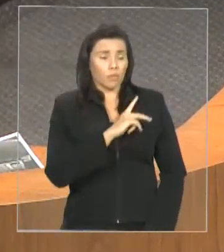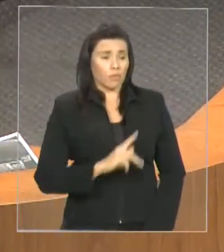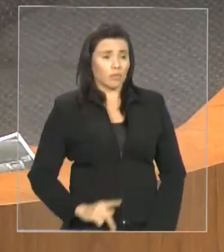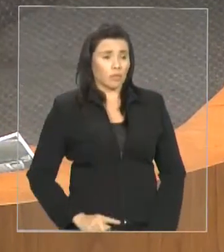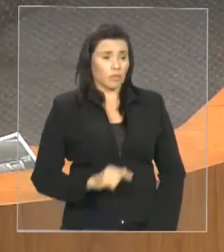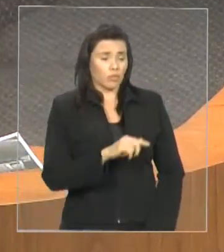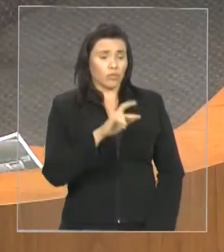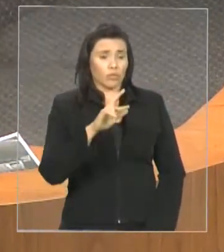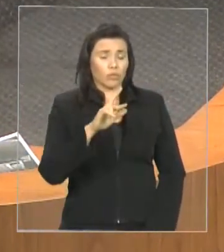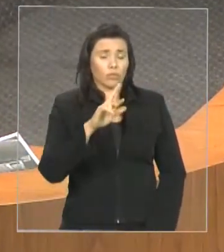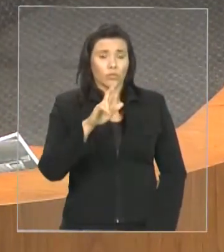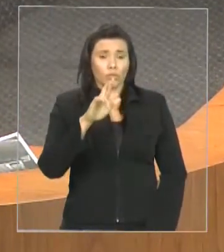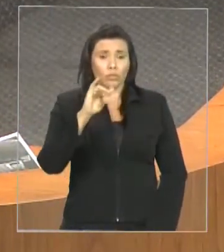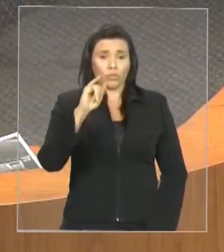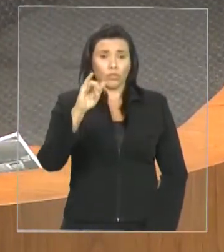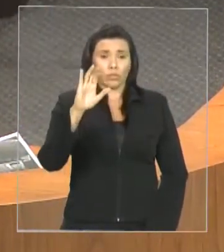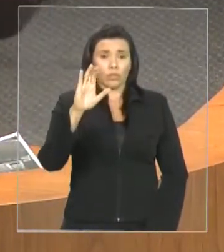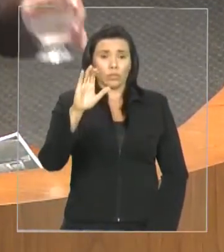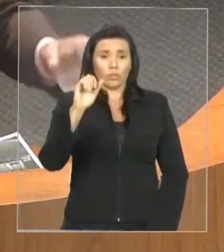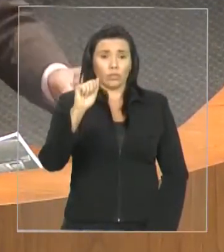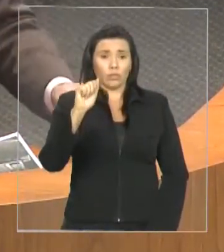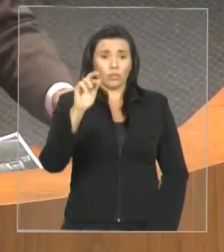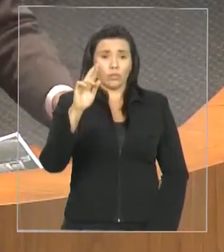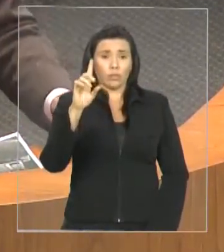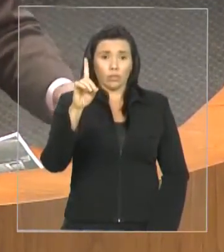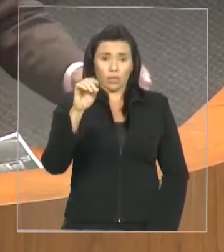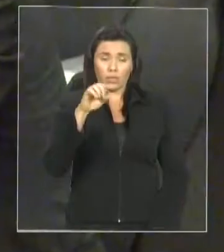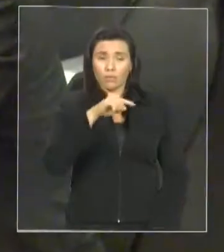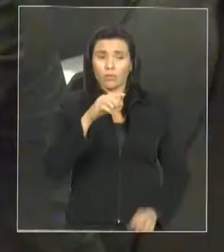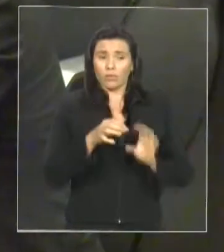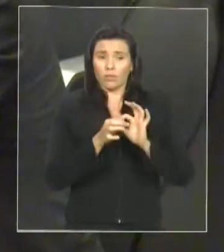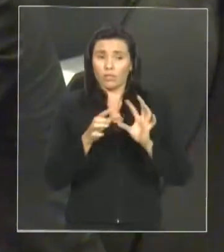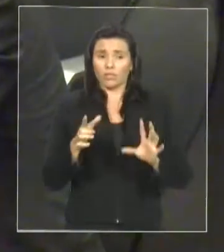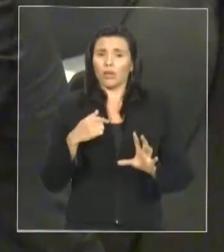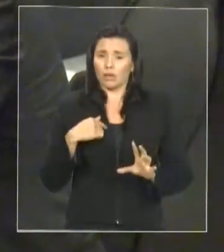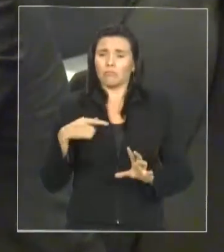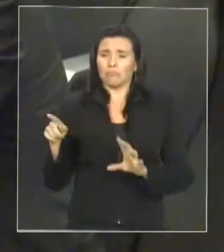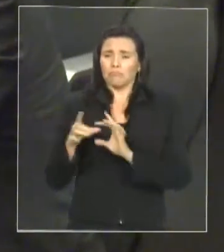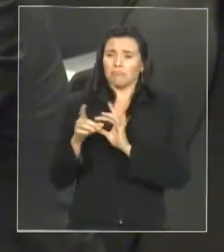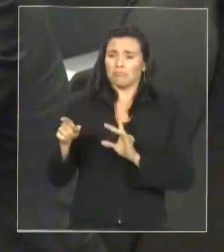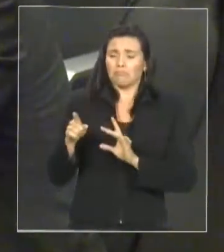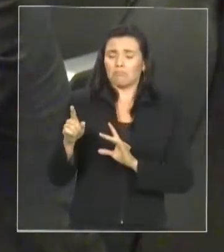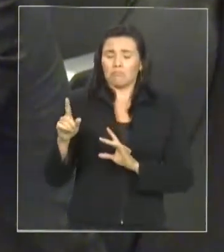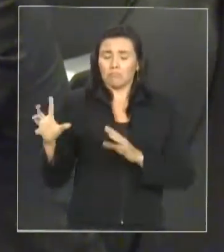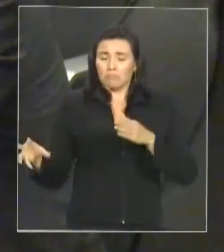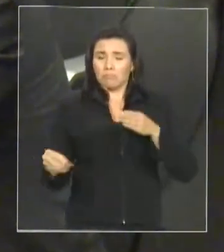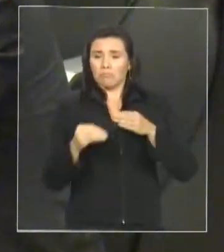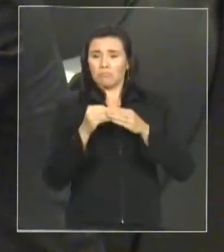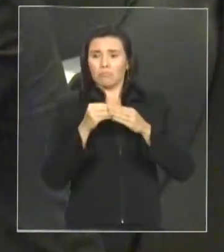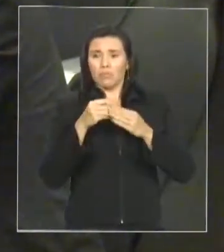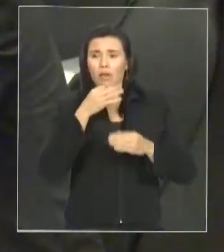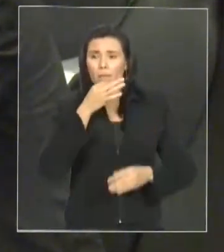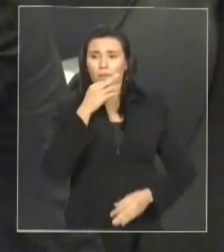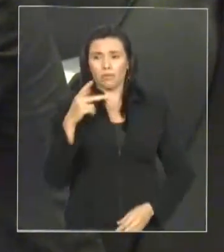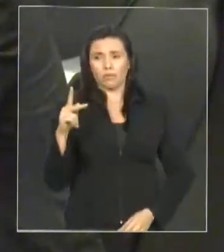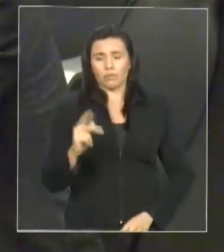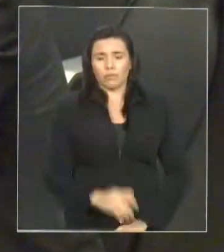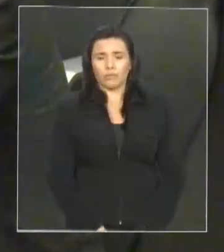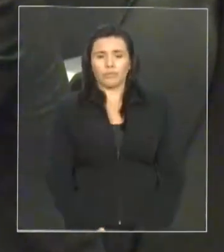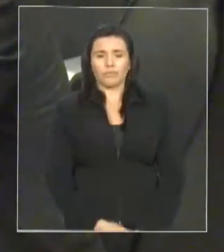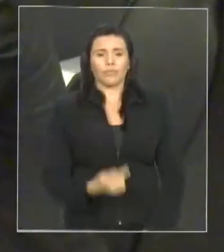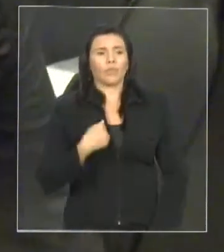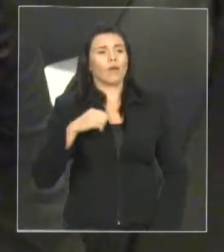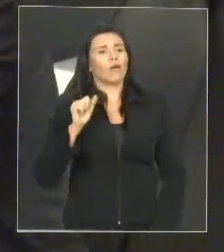bem breve, deputado Wellington. Agradeço a gentileza da parte. Quando eu fiz referência ao